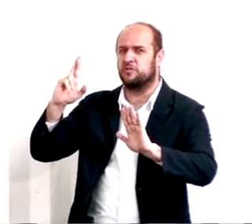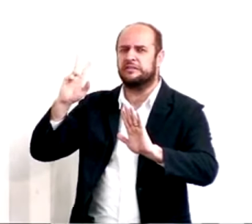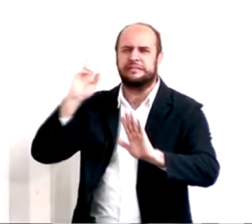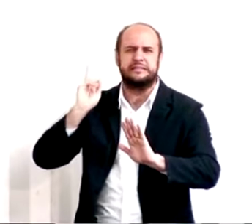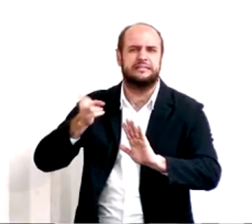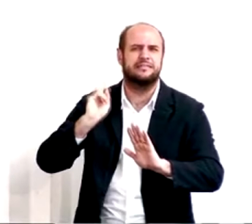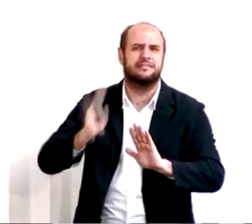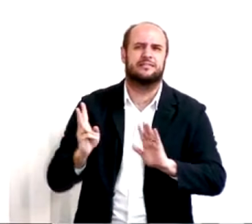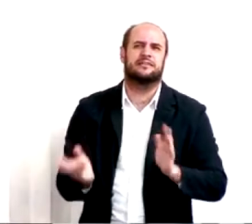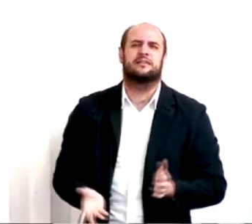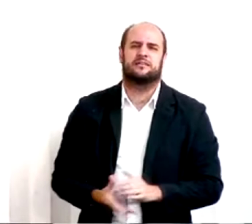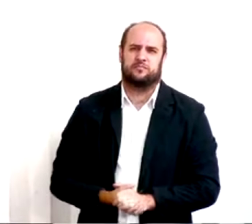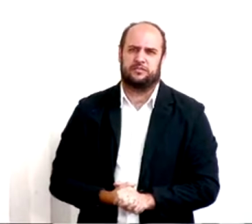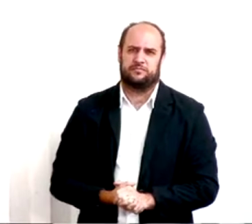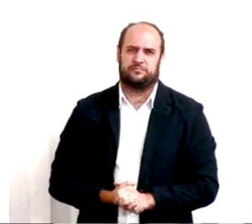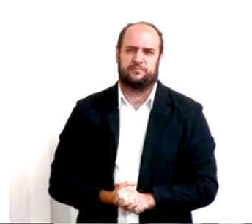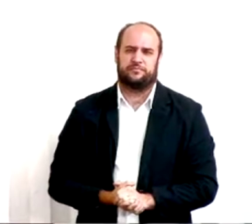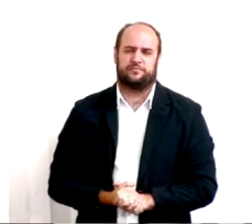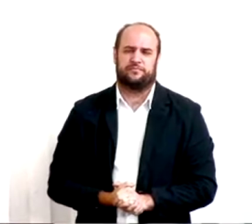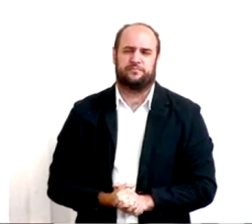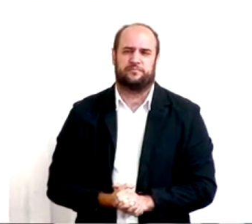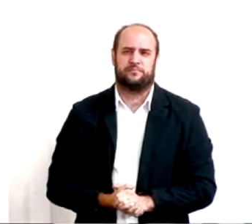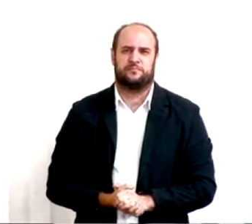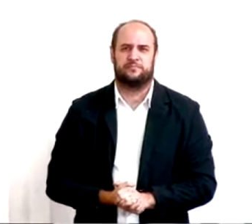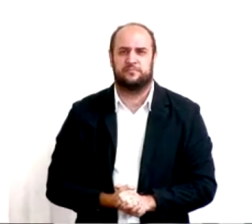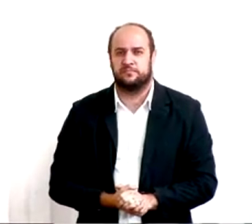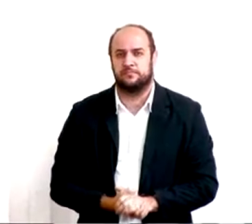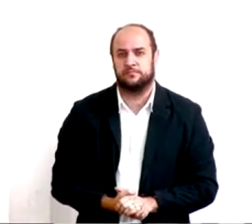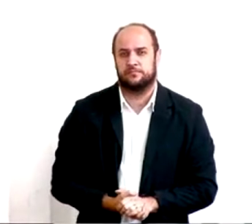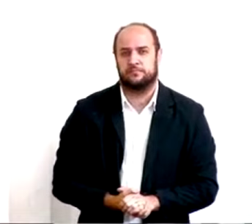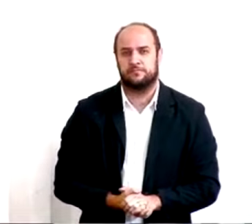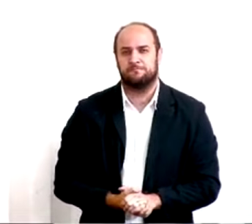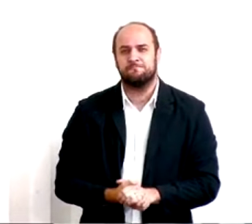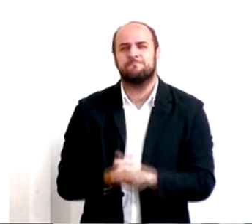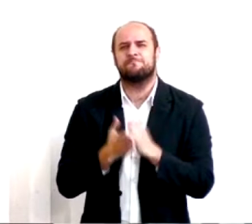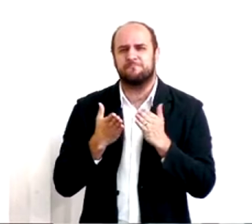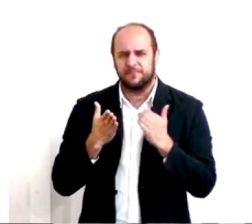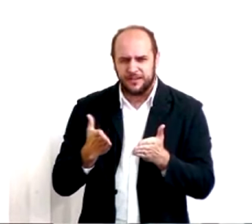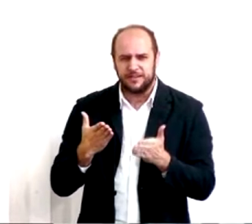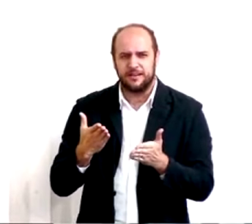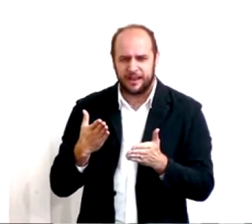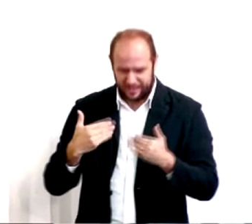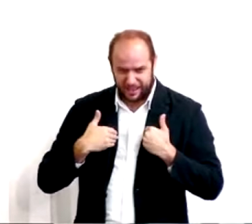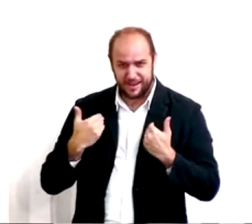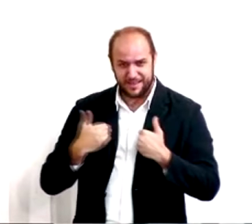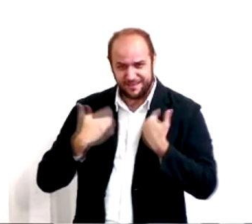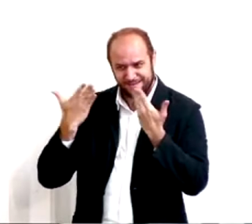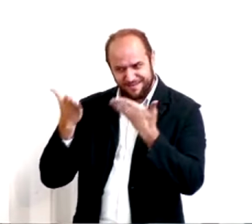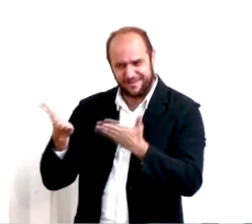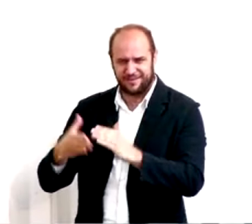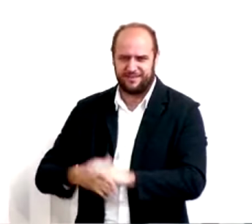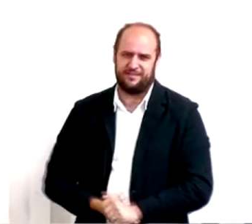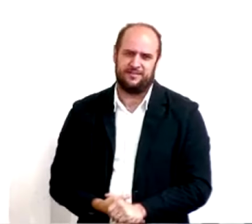e então nem sempre as pessoas se entendem isso é mas é nisso que está a nossa alegria